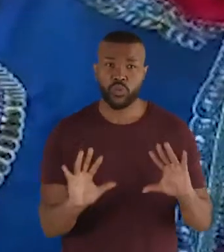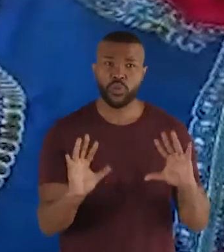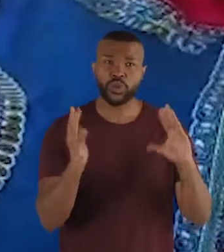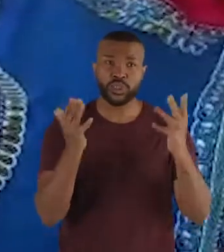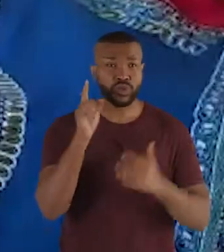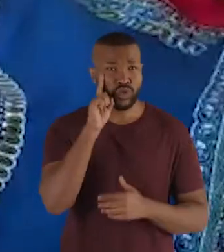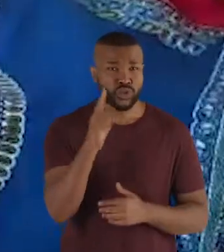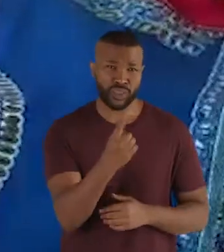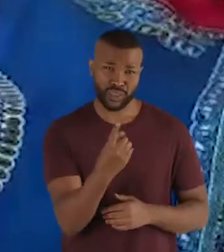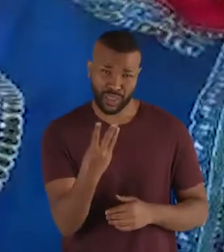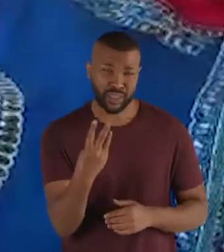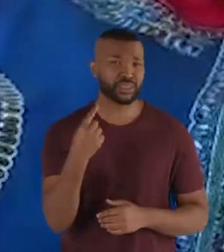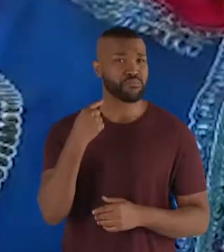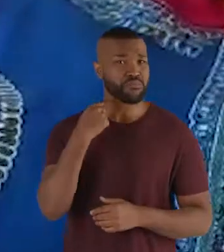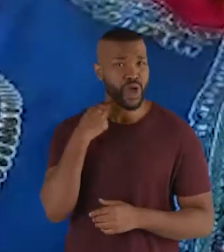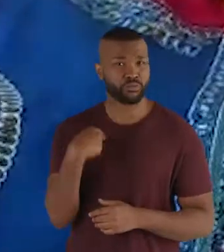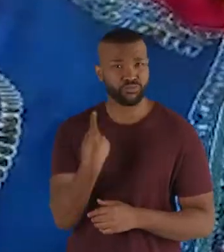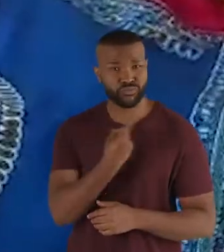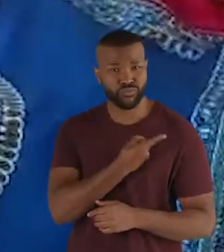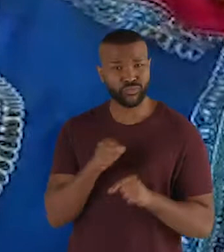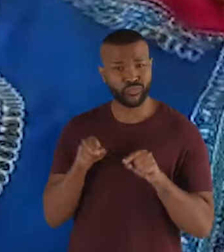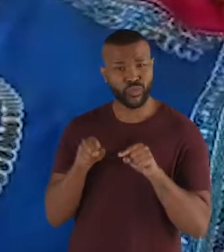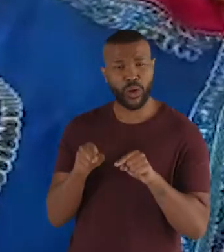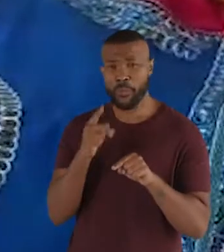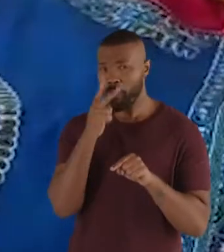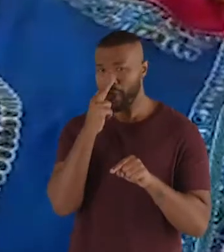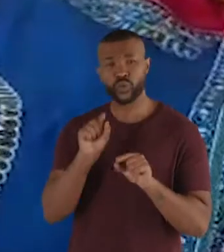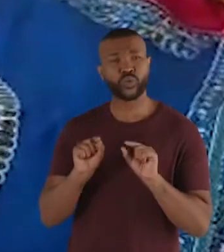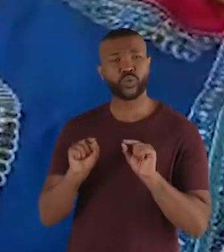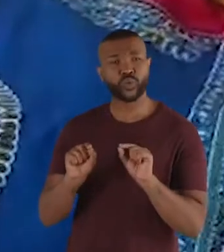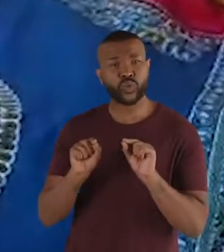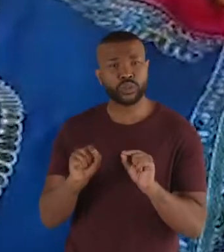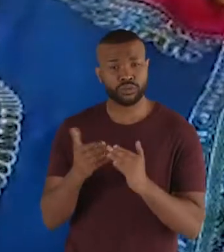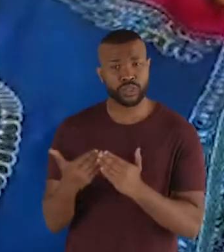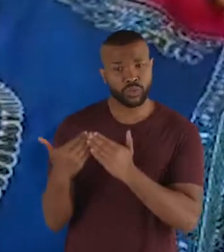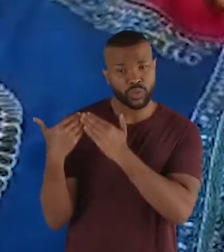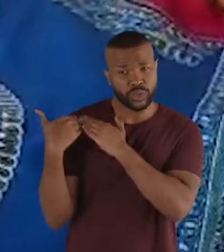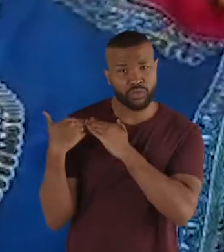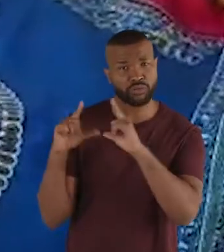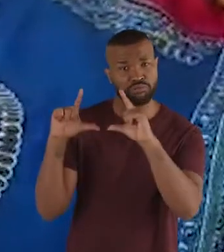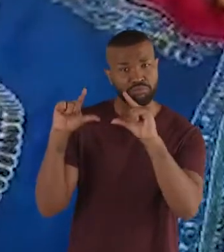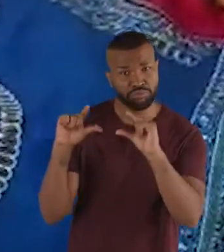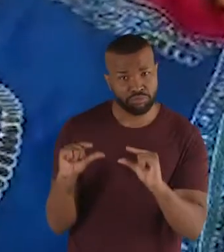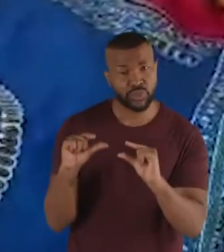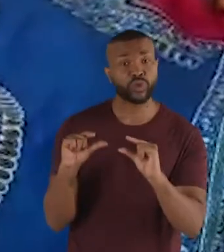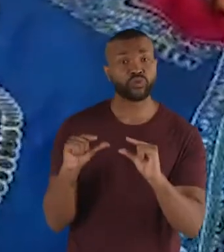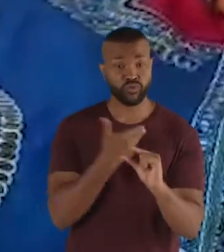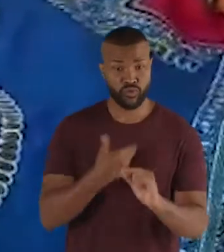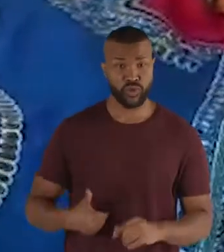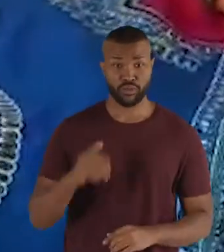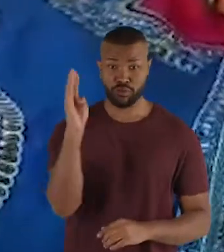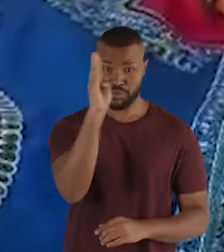pelas comemorações do dia 13 de maio, estamos minimizando a responsabilidade do